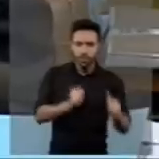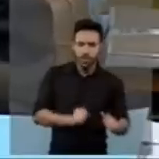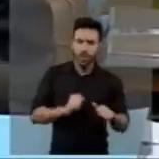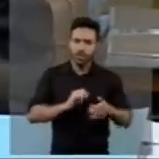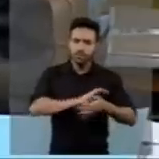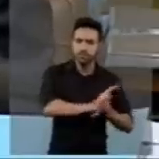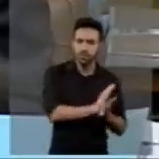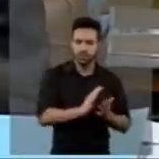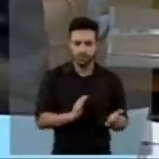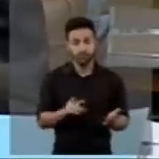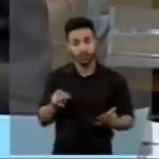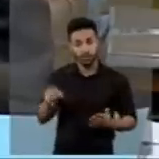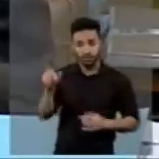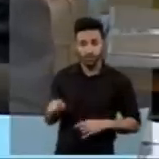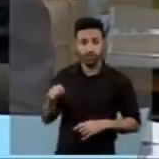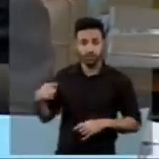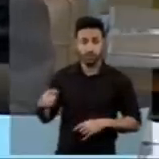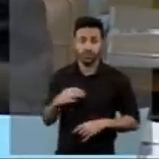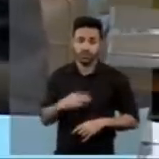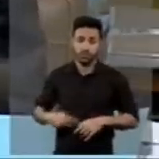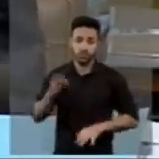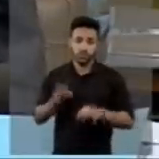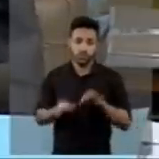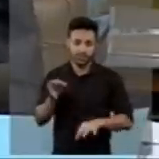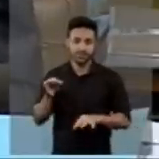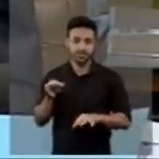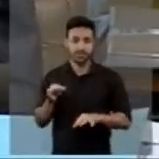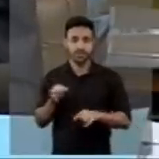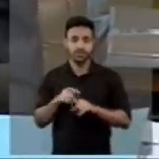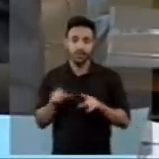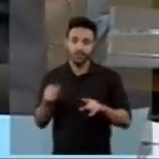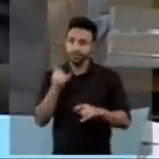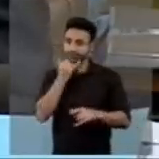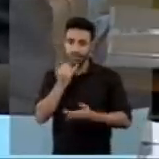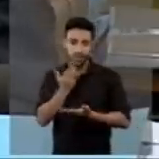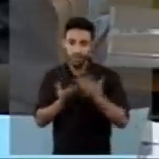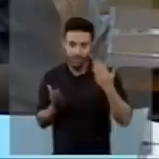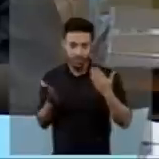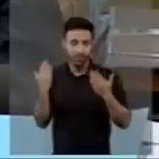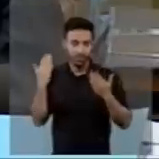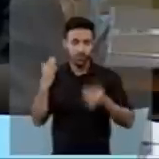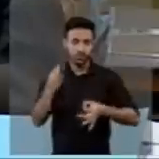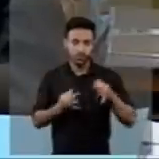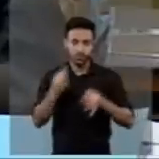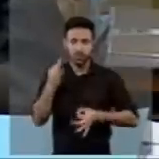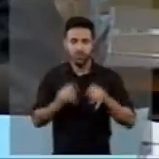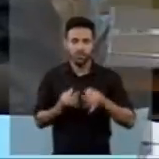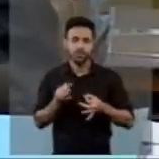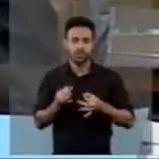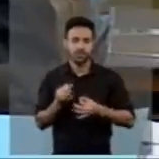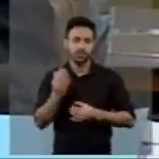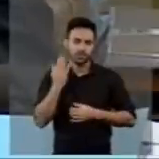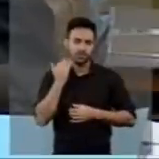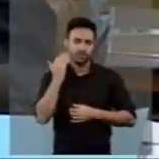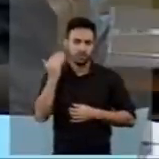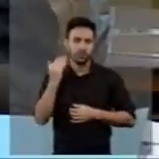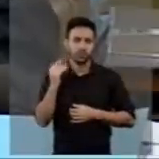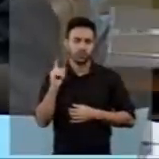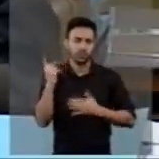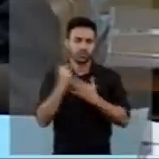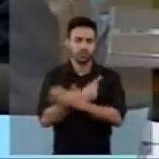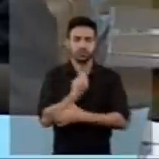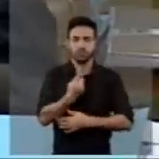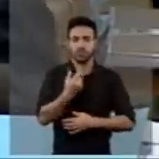ele proferiu como voto vencido num julgamento conhecido e célebre ocorrido